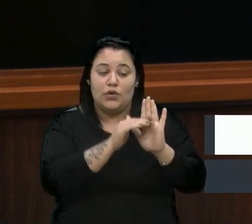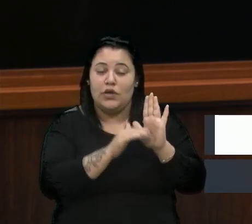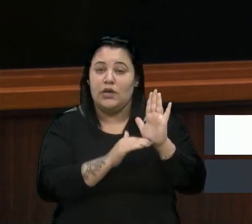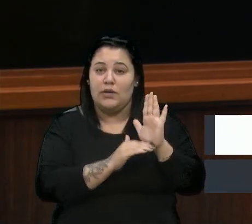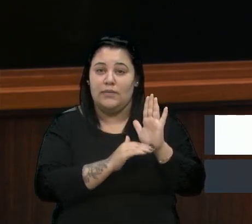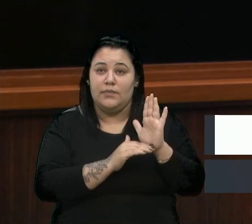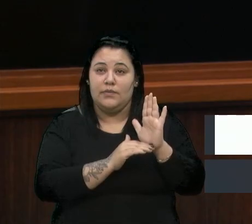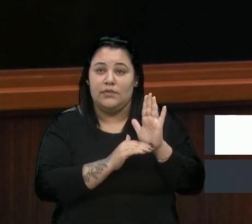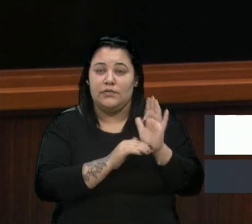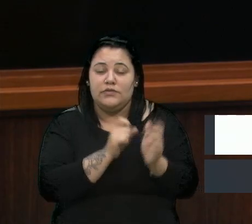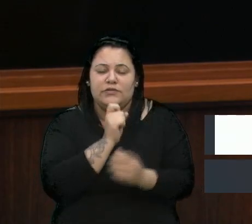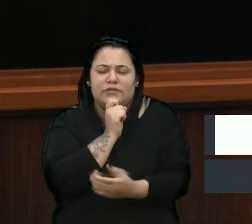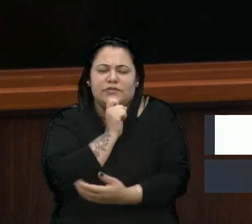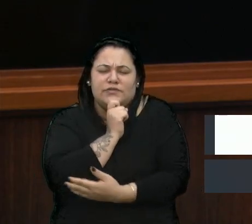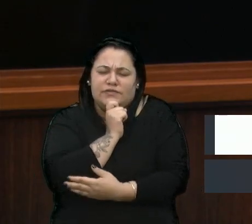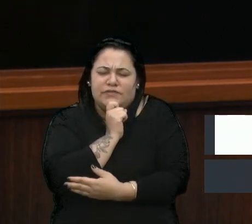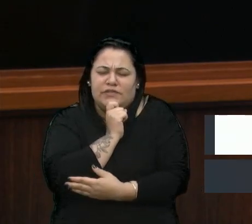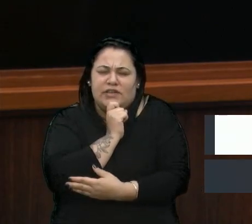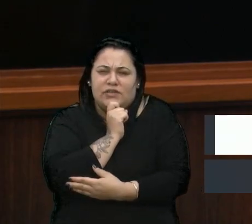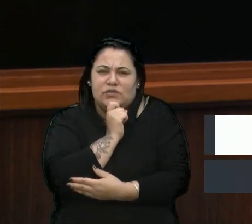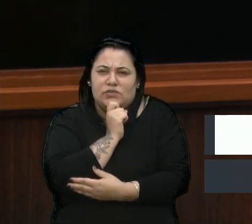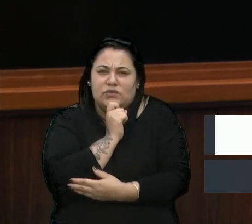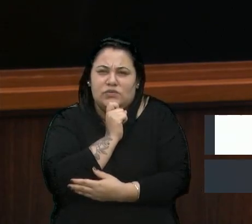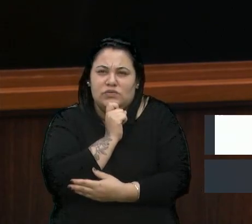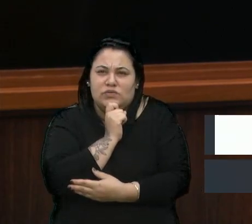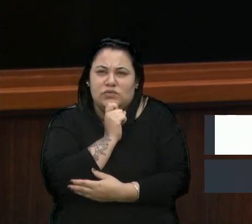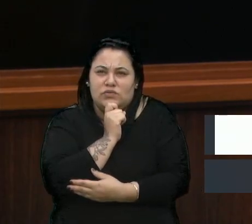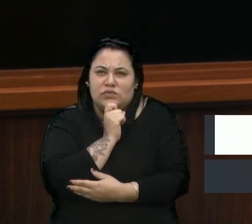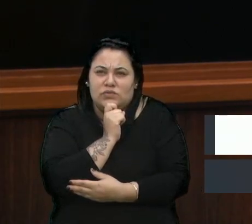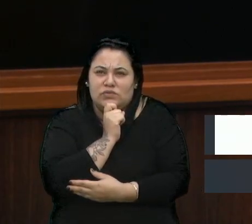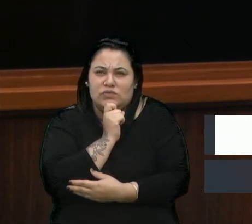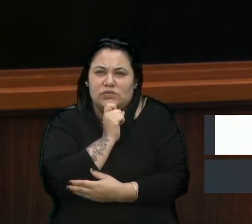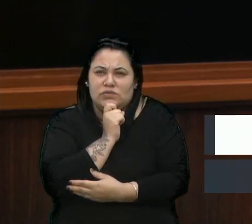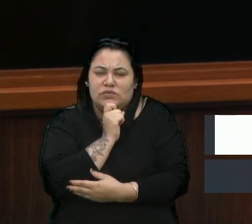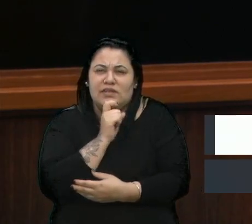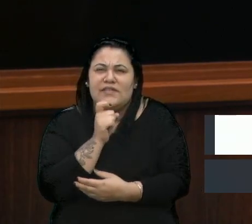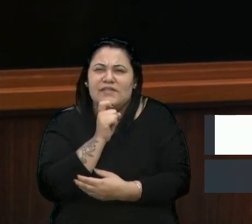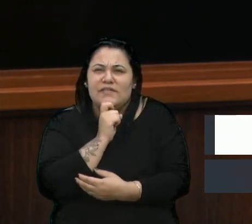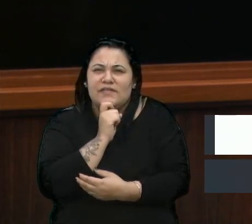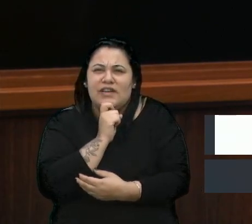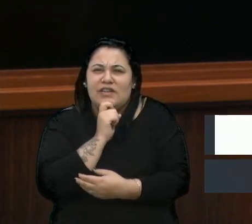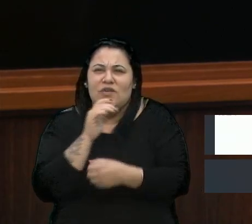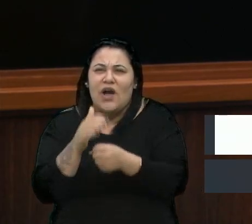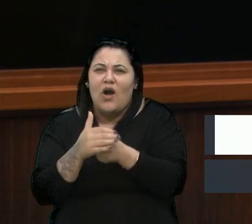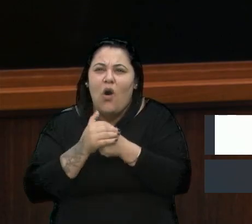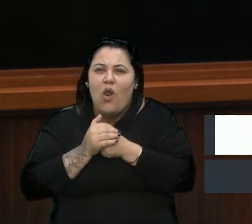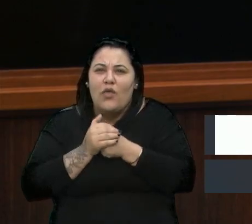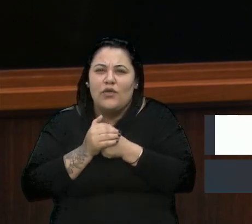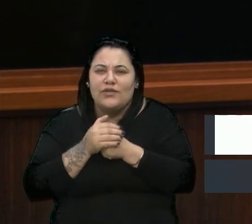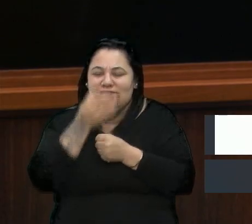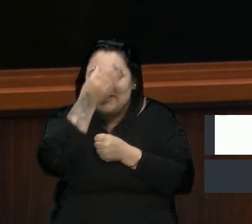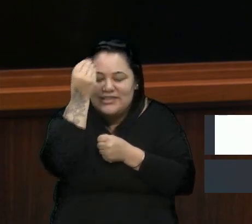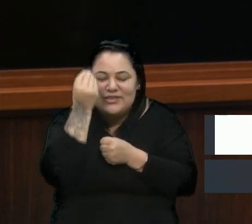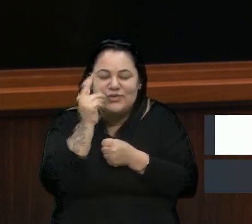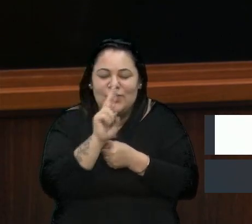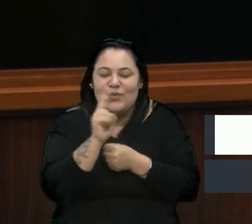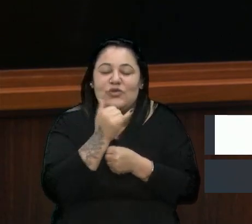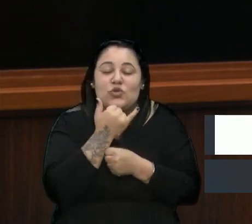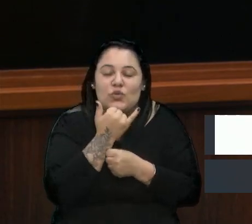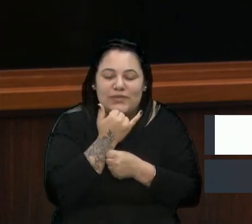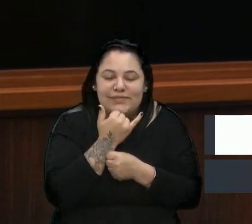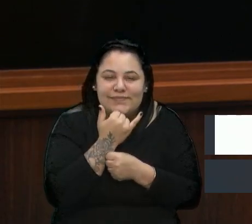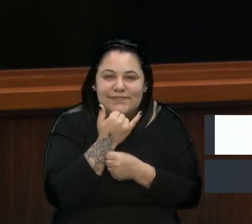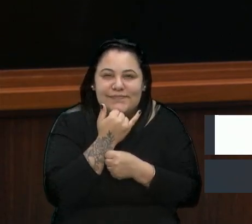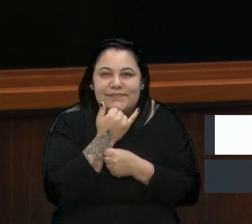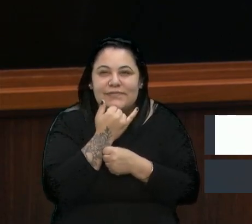do inverno seguro, inverno solidário, agora me escapou o nome. Ele fez o